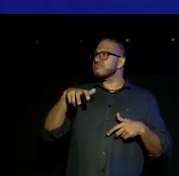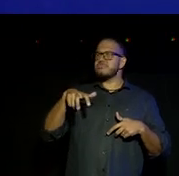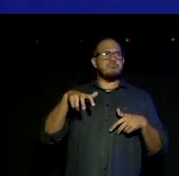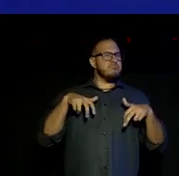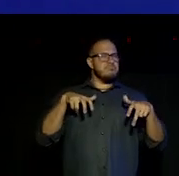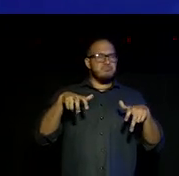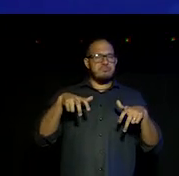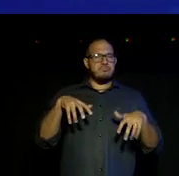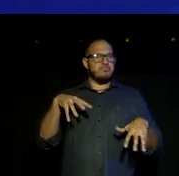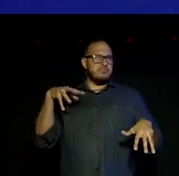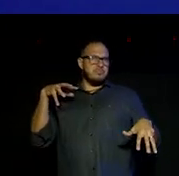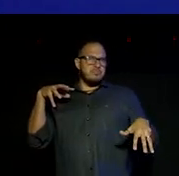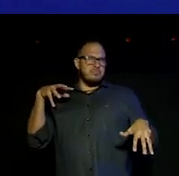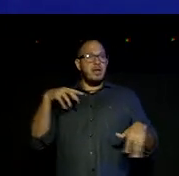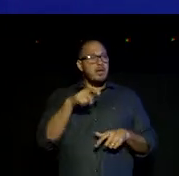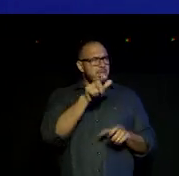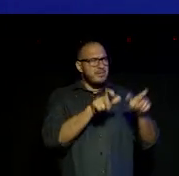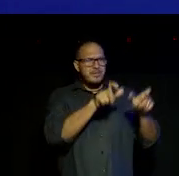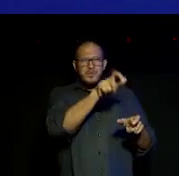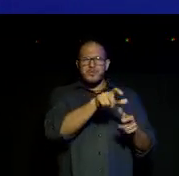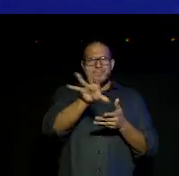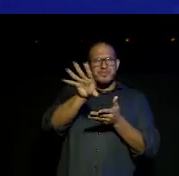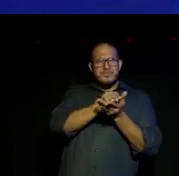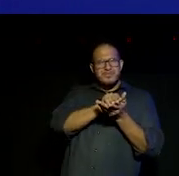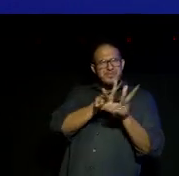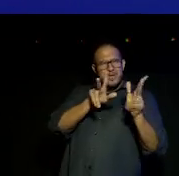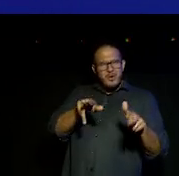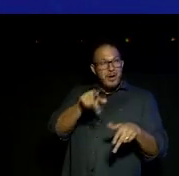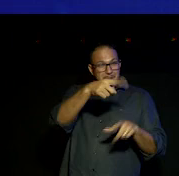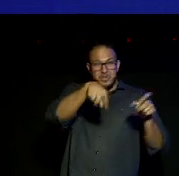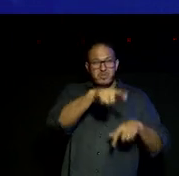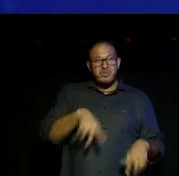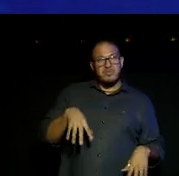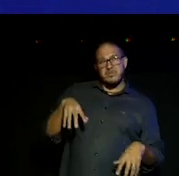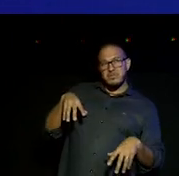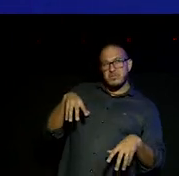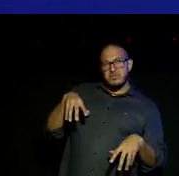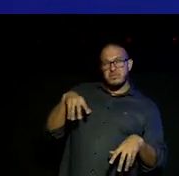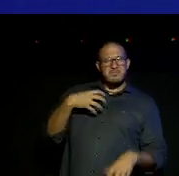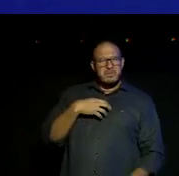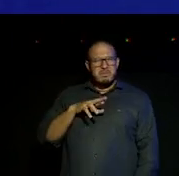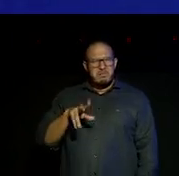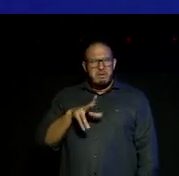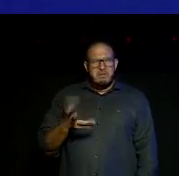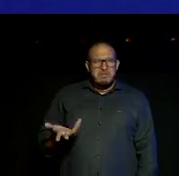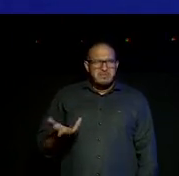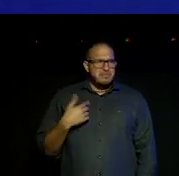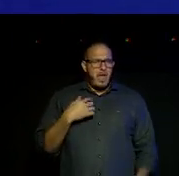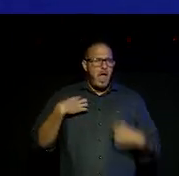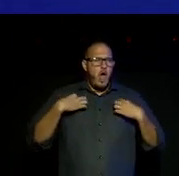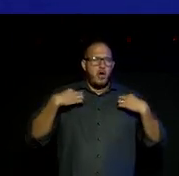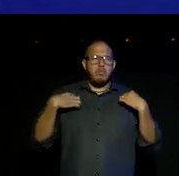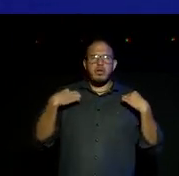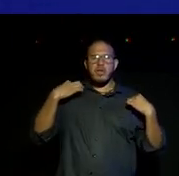um pouco da postura do manequim, todo mundo estava. Assim, um pouco o quadril meio projetado, meio largado, e